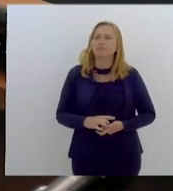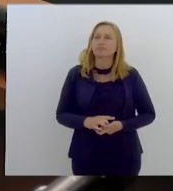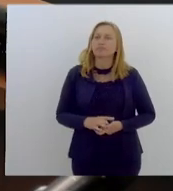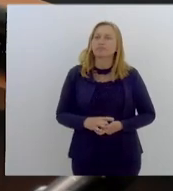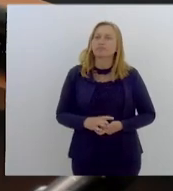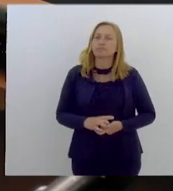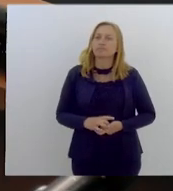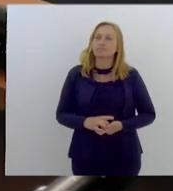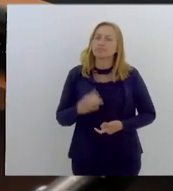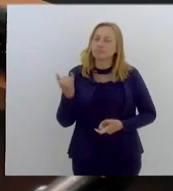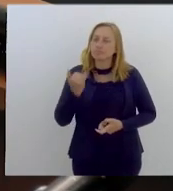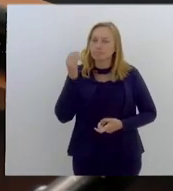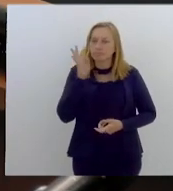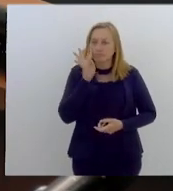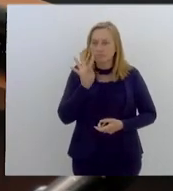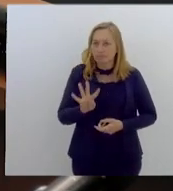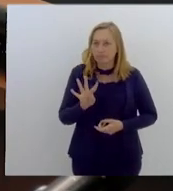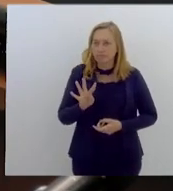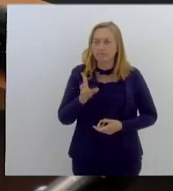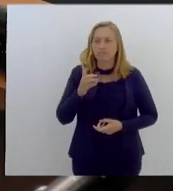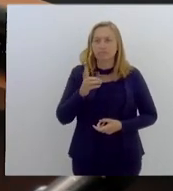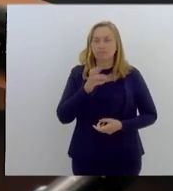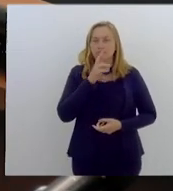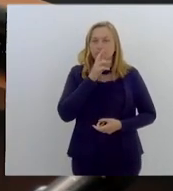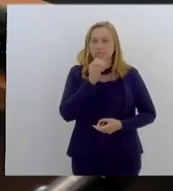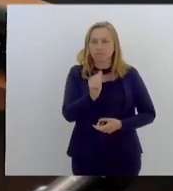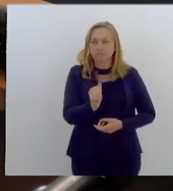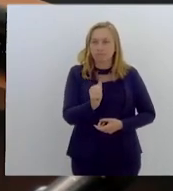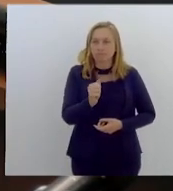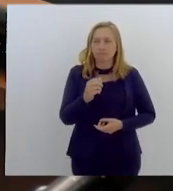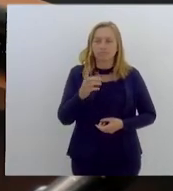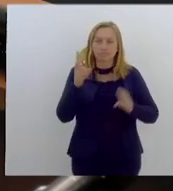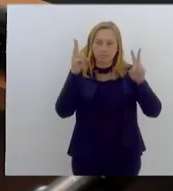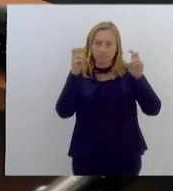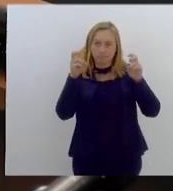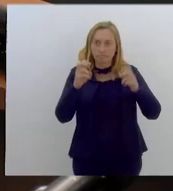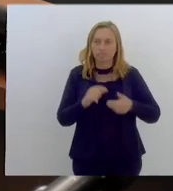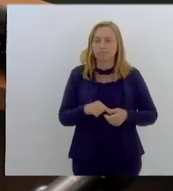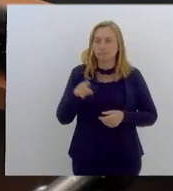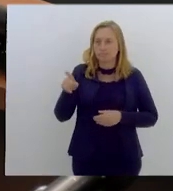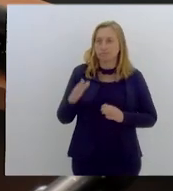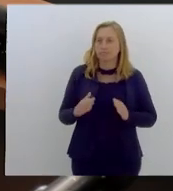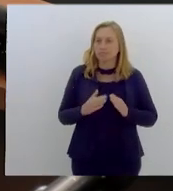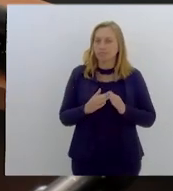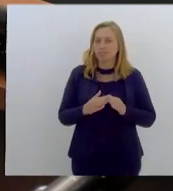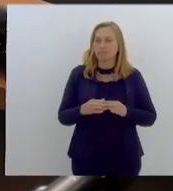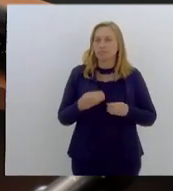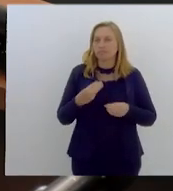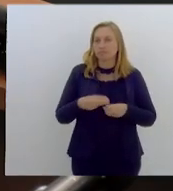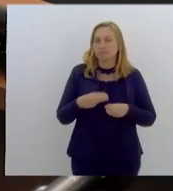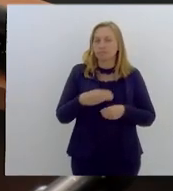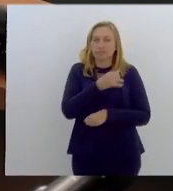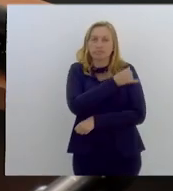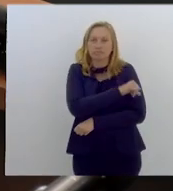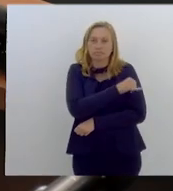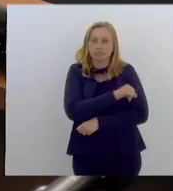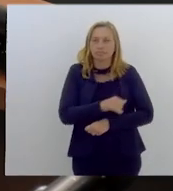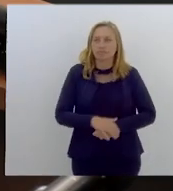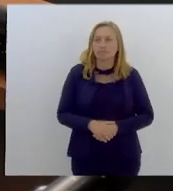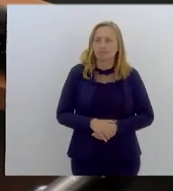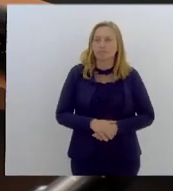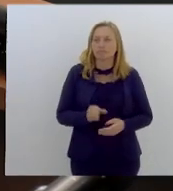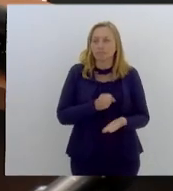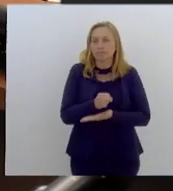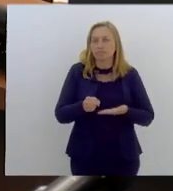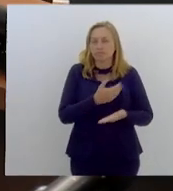tem importante a atenção do deputado Rodrigo Amorim mesmo nesse assunto, que ele, como morador aqui do município do Rio, e ao mesmo tempo da base